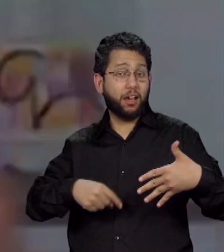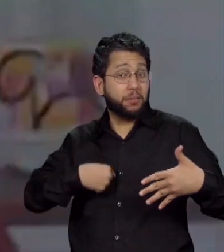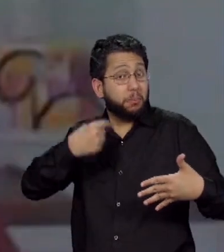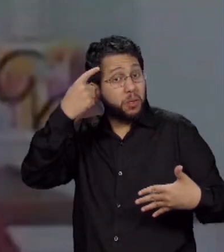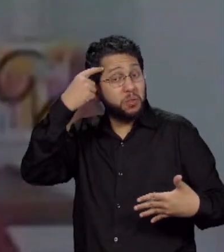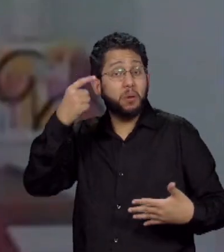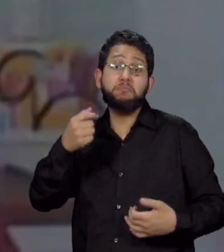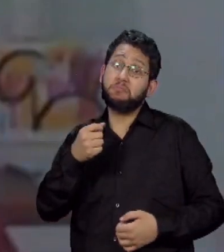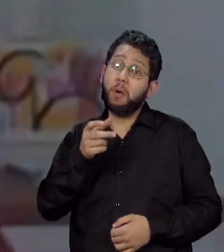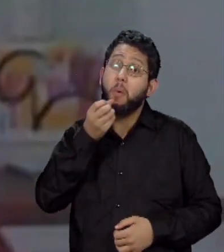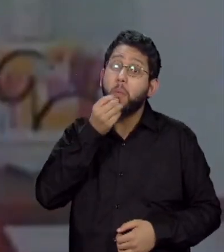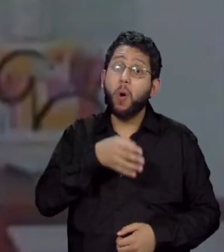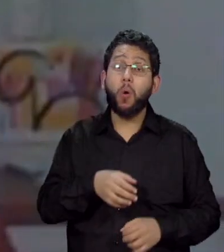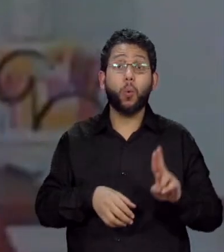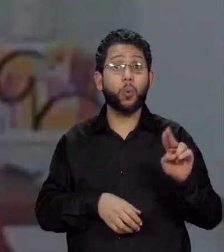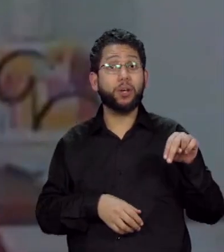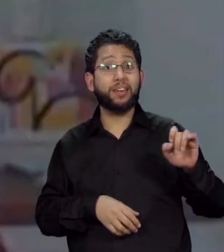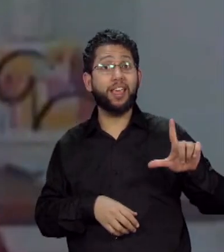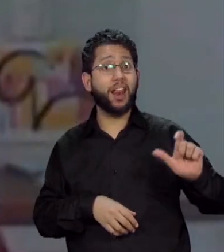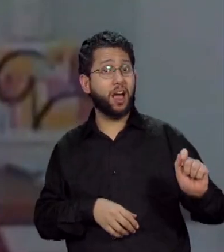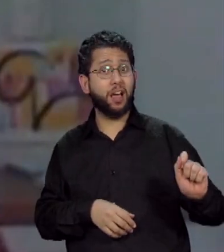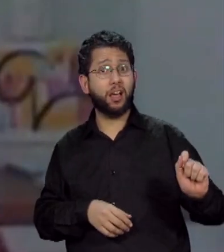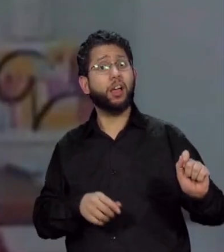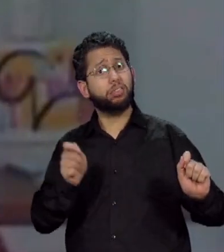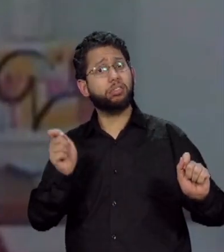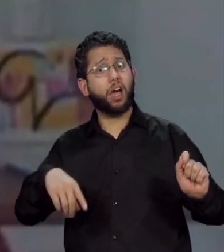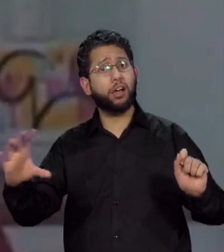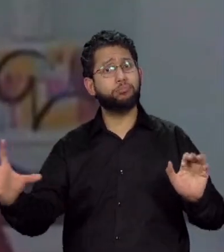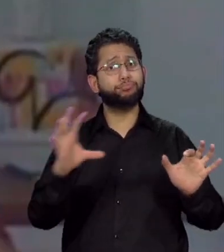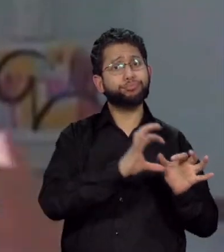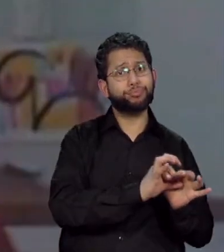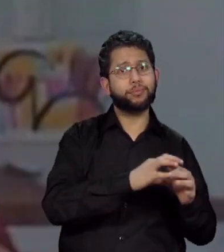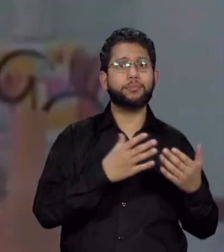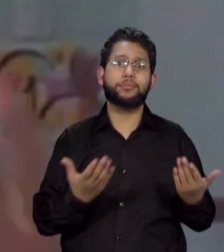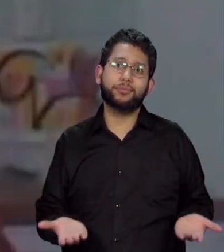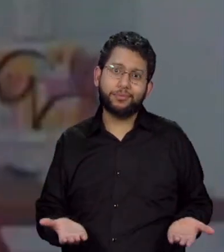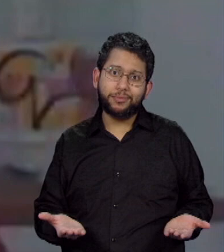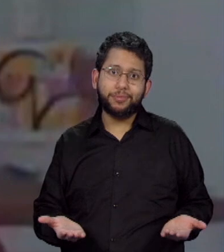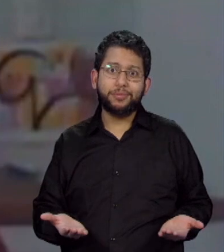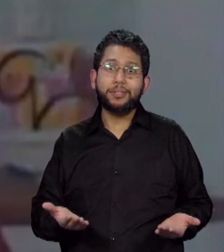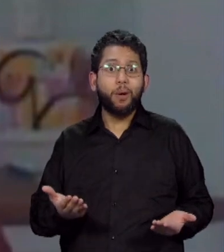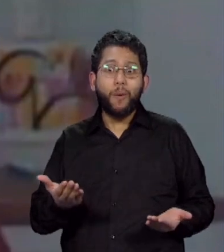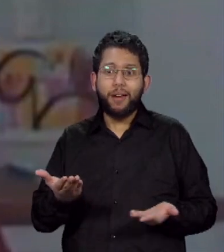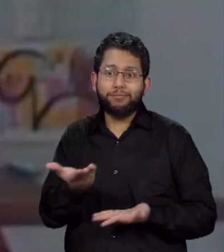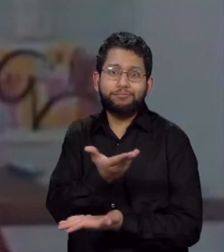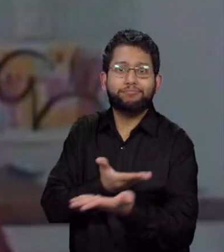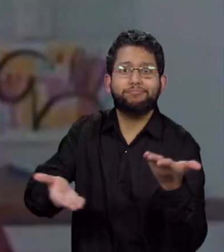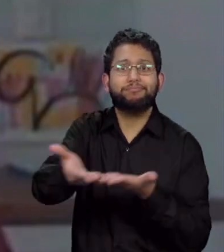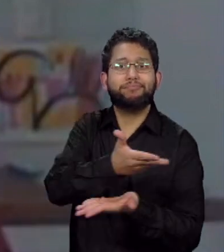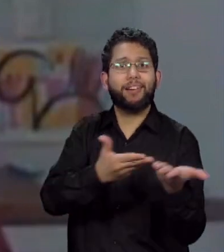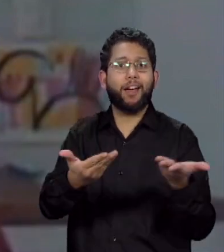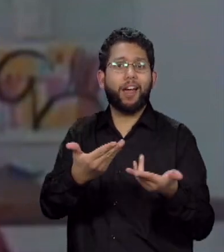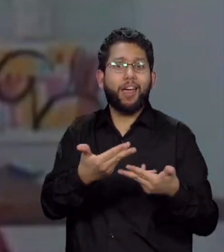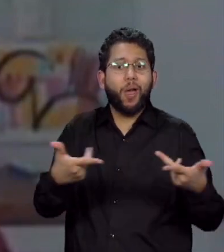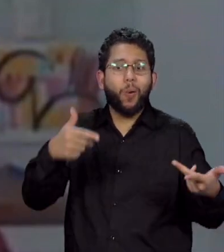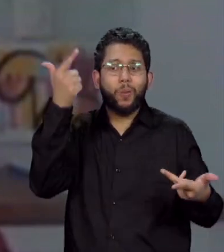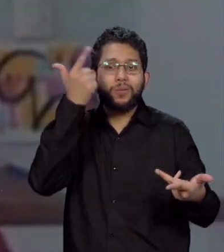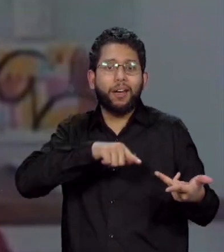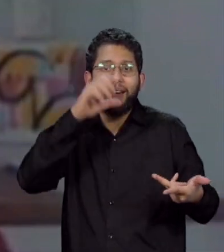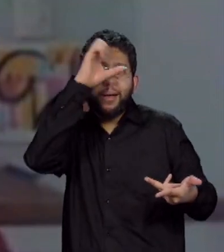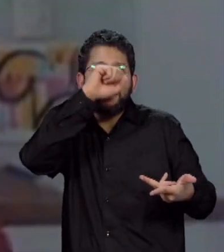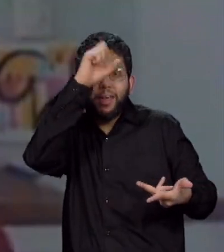era super oportuno fazer uma coprodução entre escolas. Então, são trocas de aprendizado, na verdade, que o